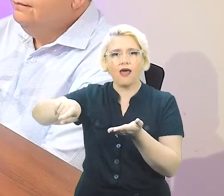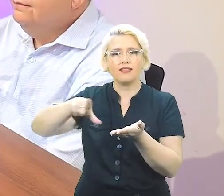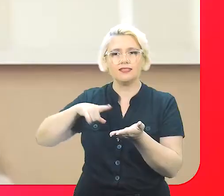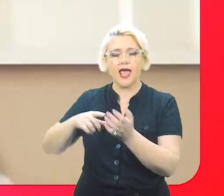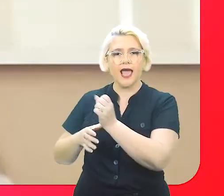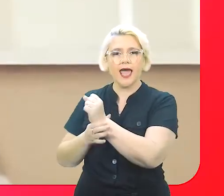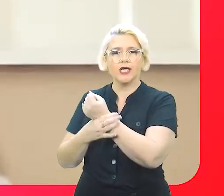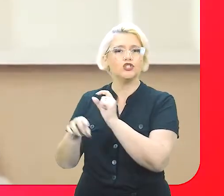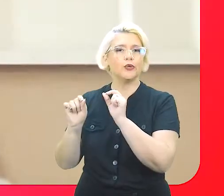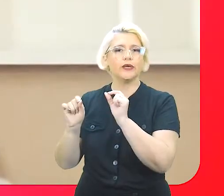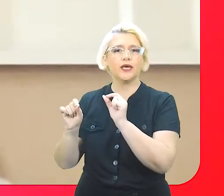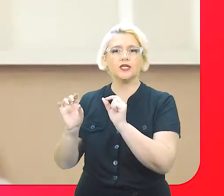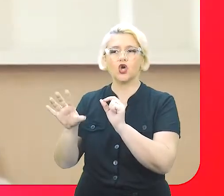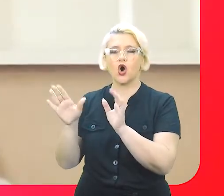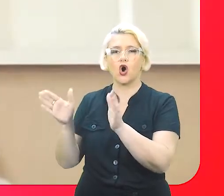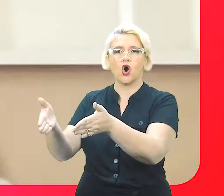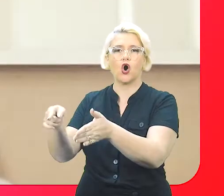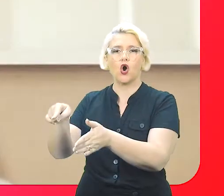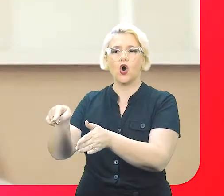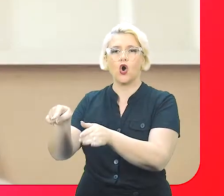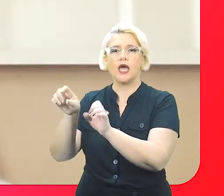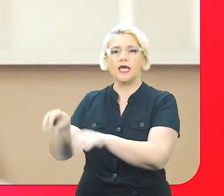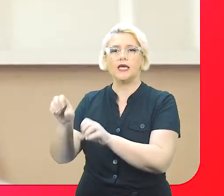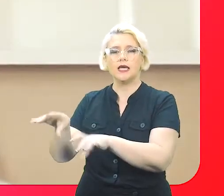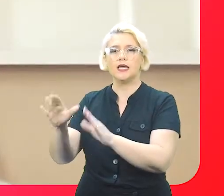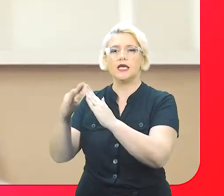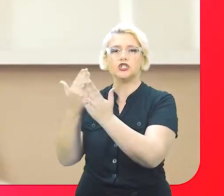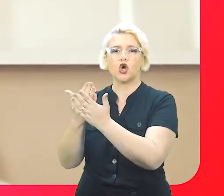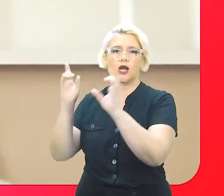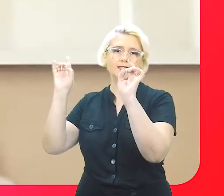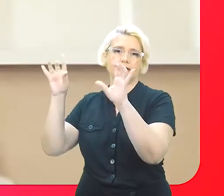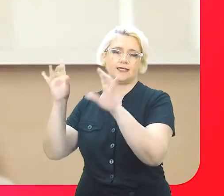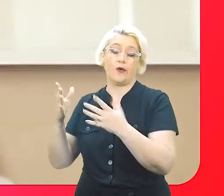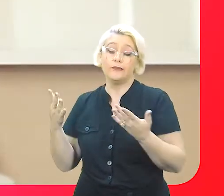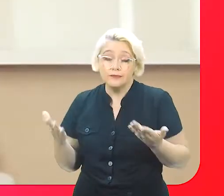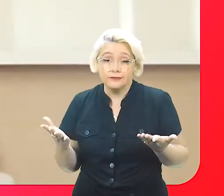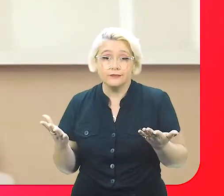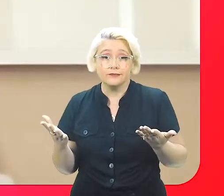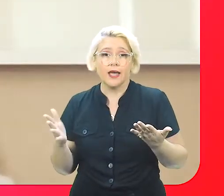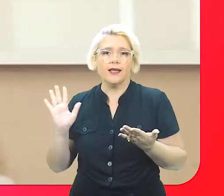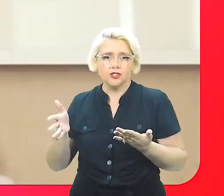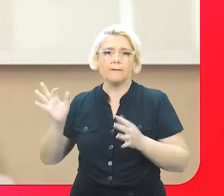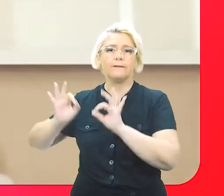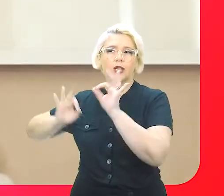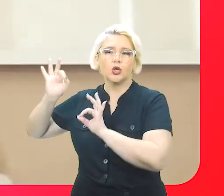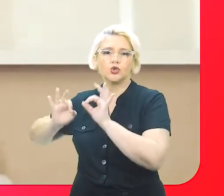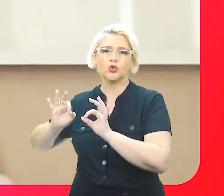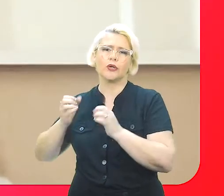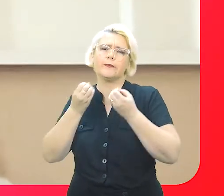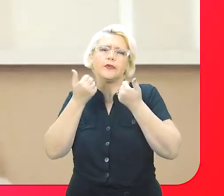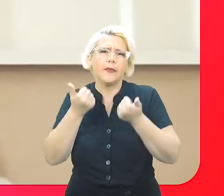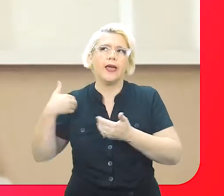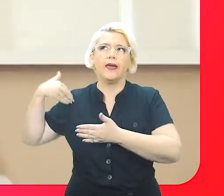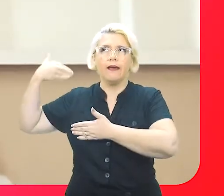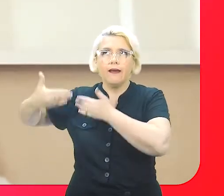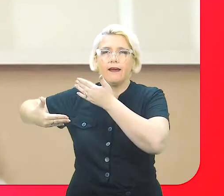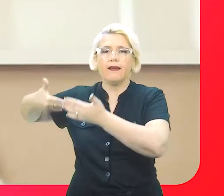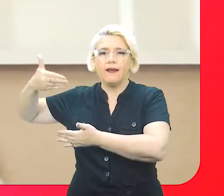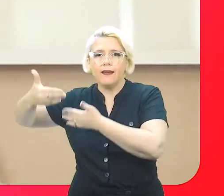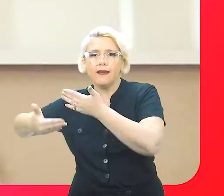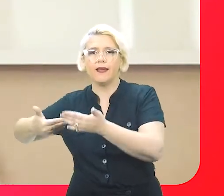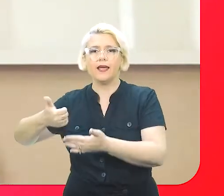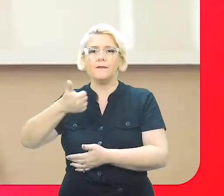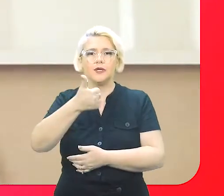teriam garantido o seu ensino em escolas especiais. Bom, estava tudo assim muito bem, até que